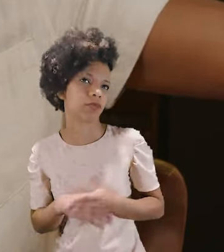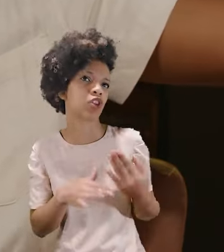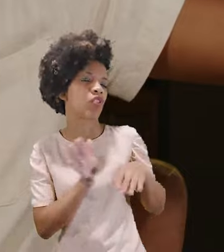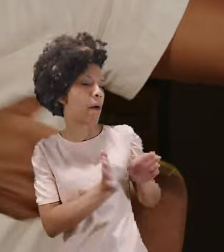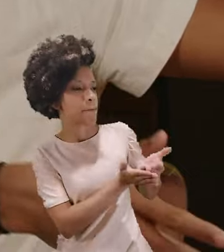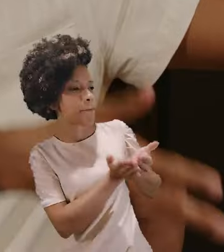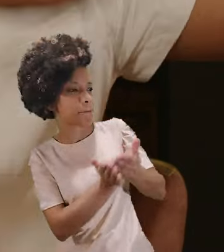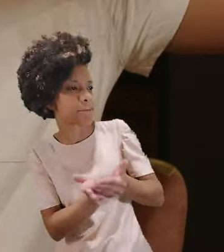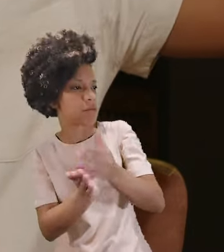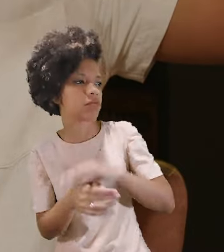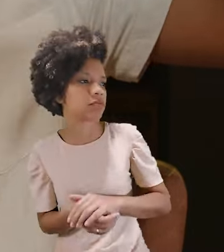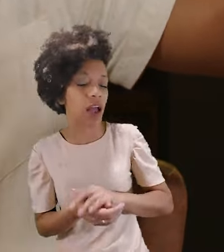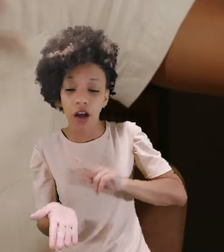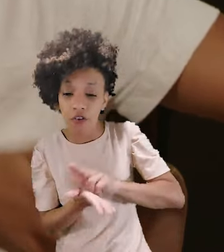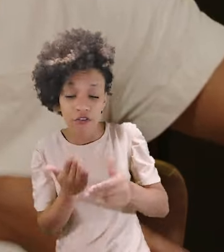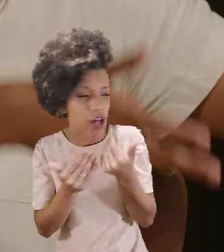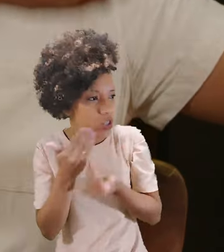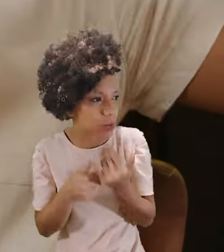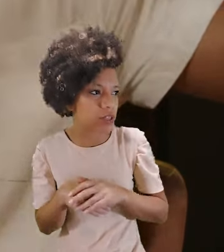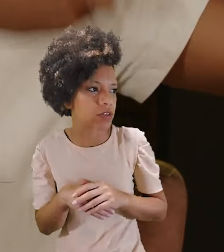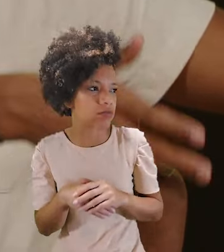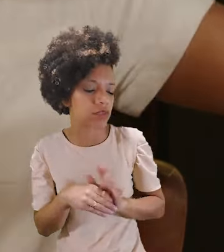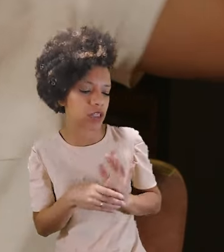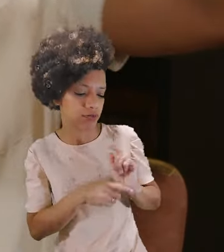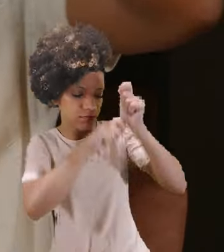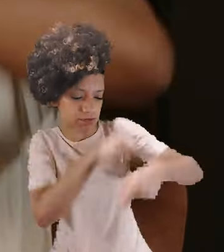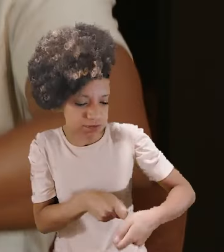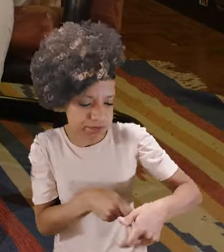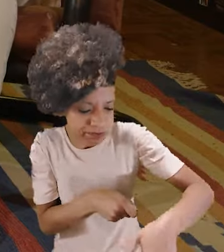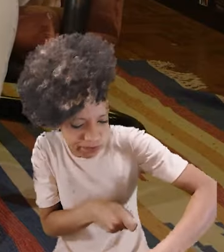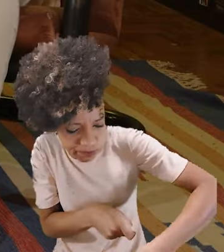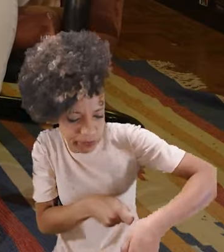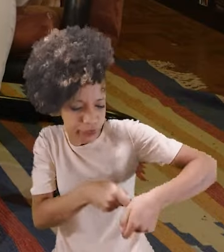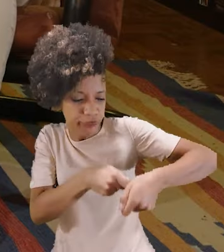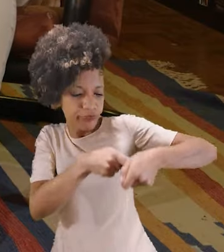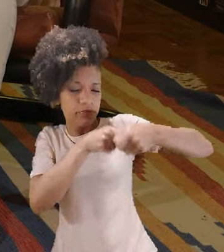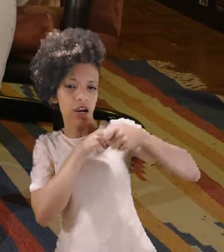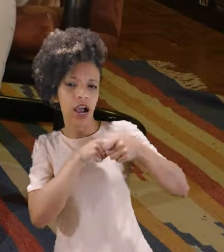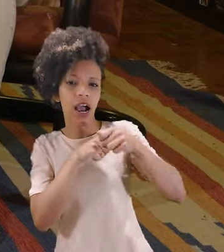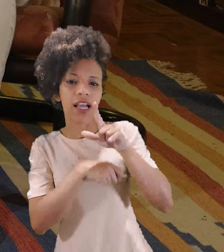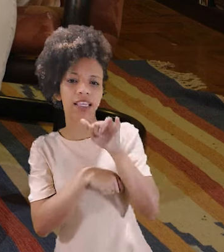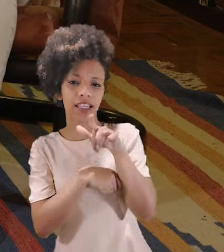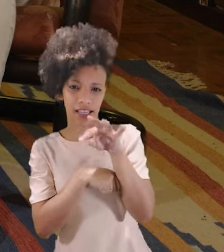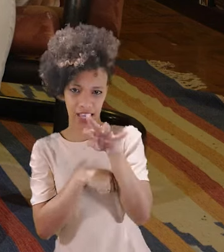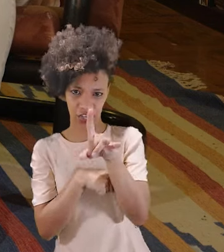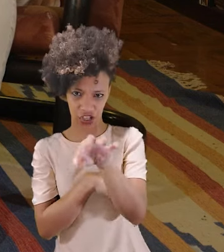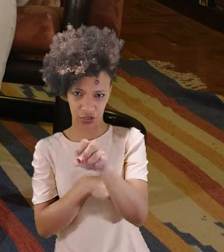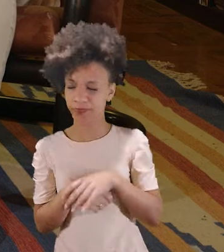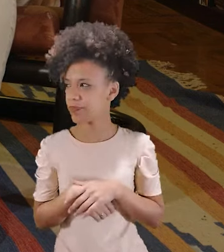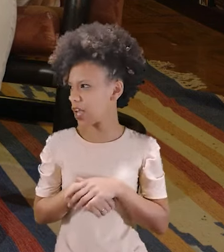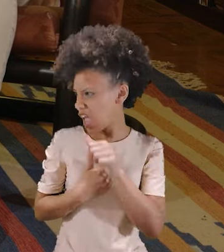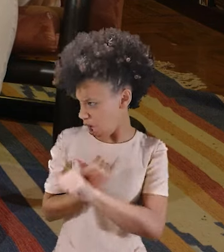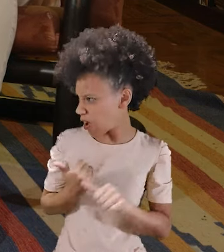num barco uma porrada de insumos e a gente pega aqui embaixo e bota para cima assim entendeu Aí é um barco vendinha isso